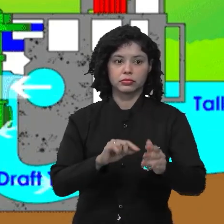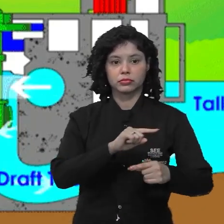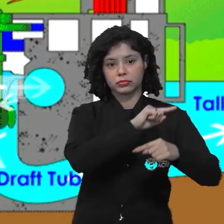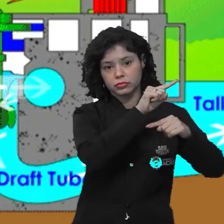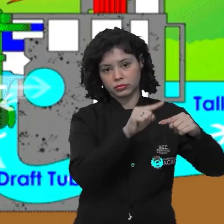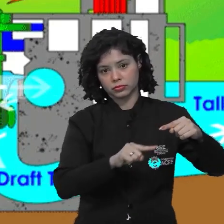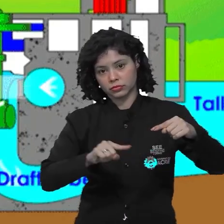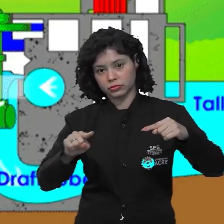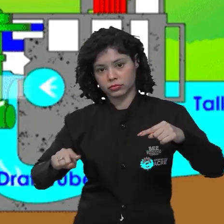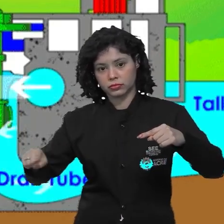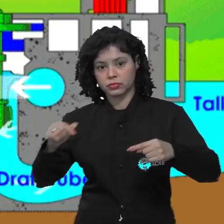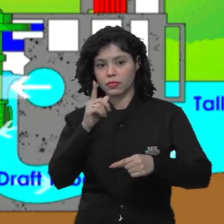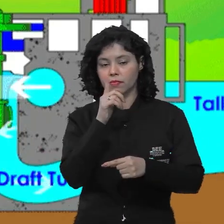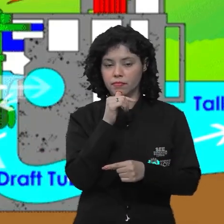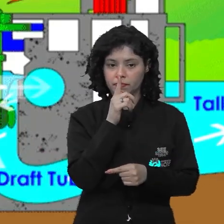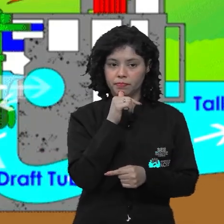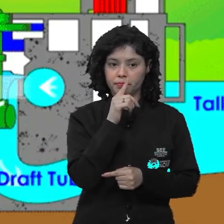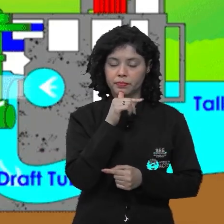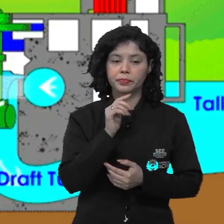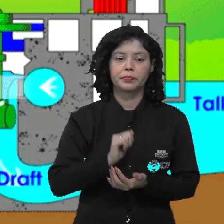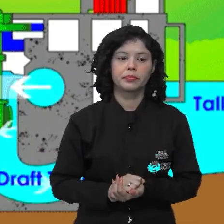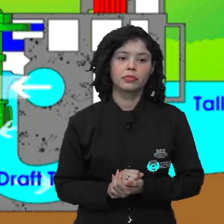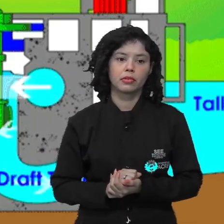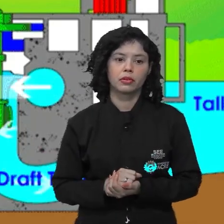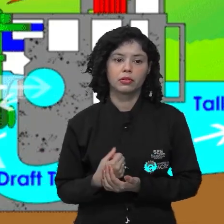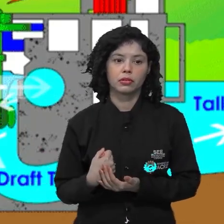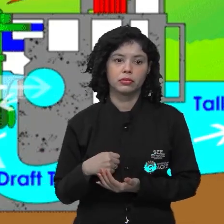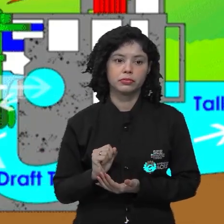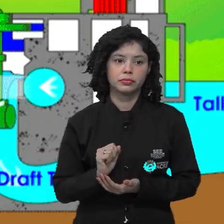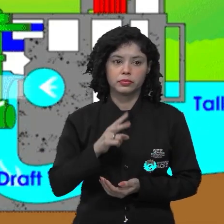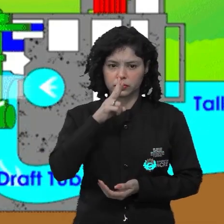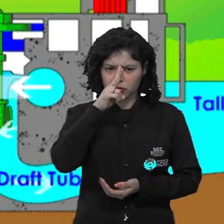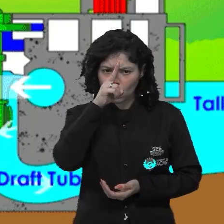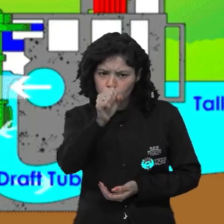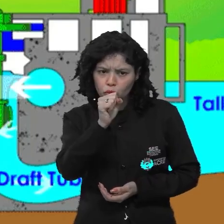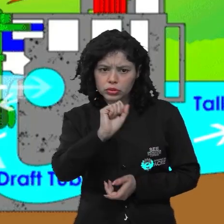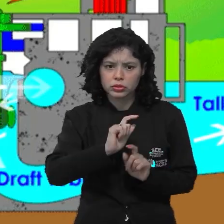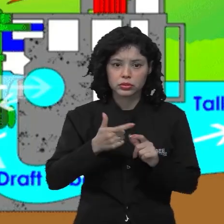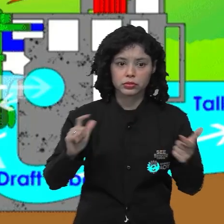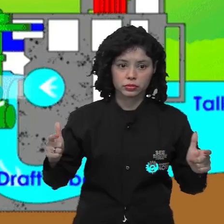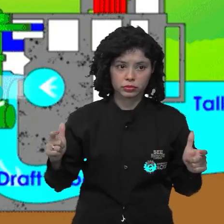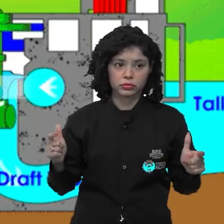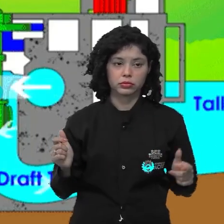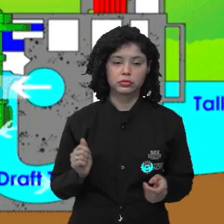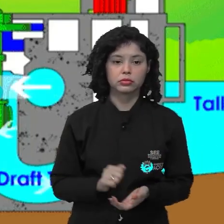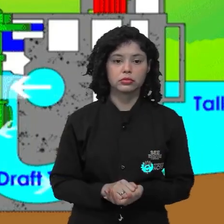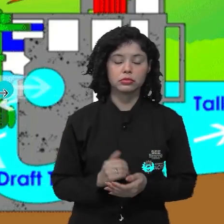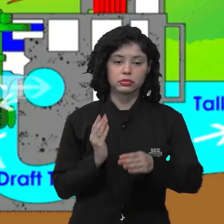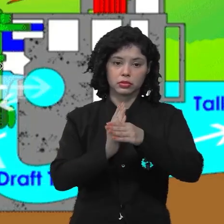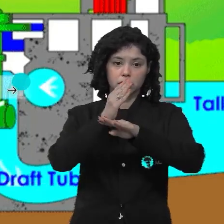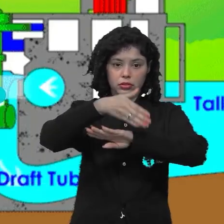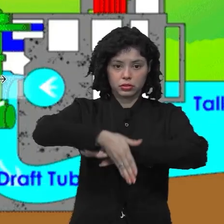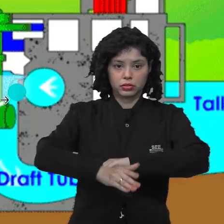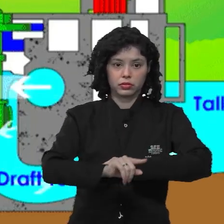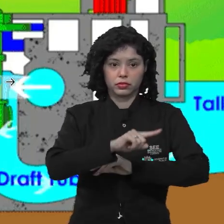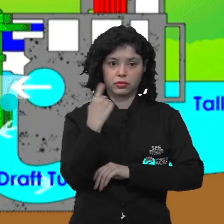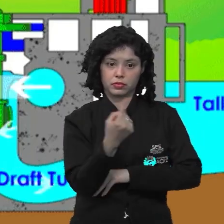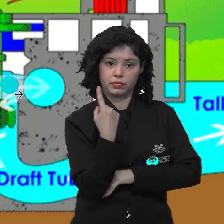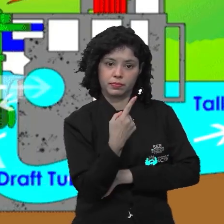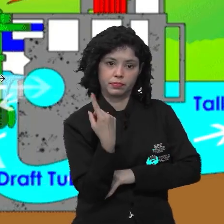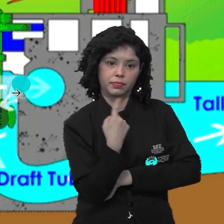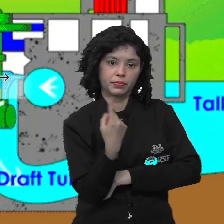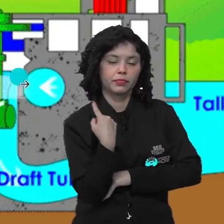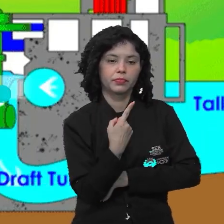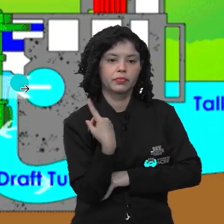vem a água lá vindo, né, com uma força bem grande e ela vai passar aqui, ó, girando